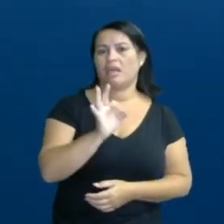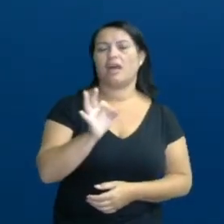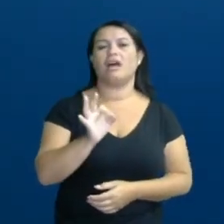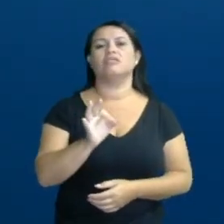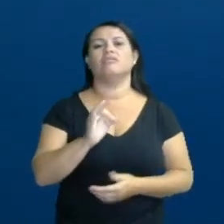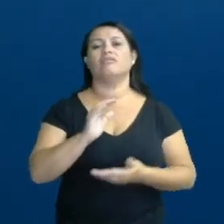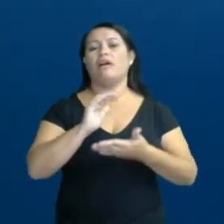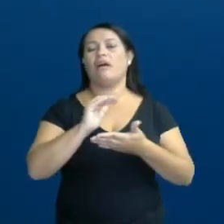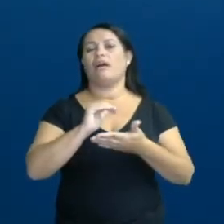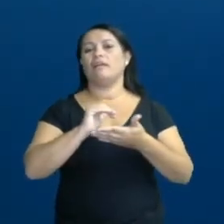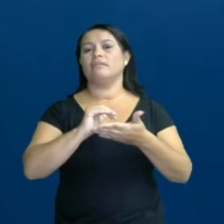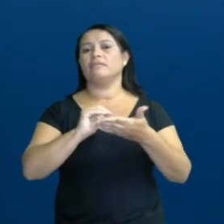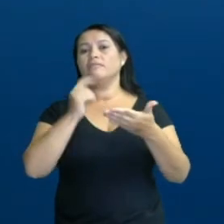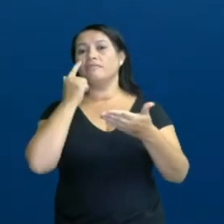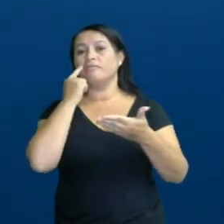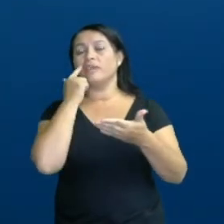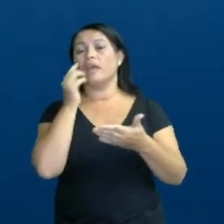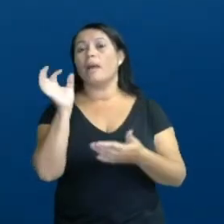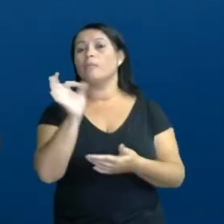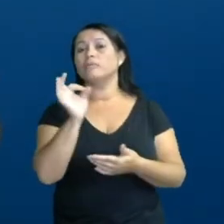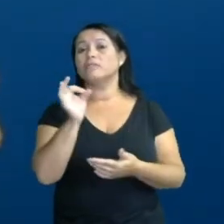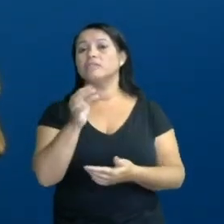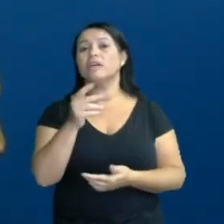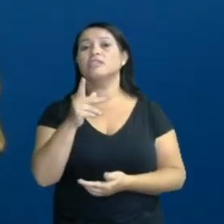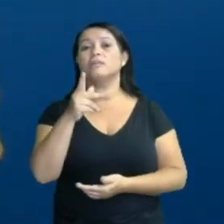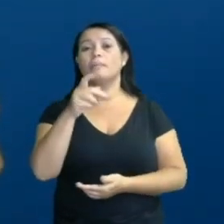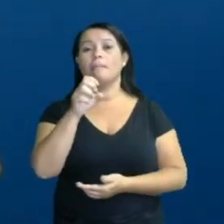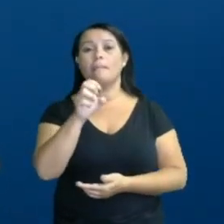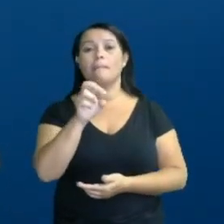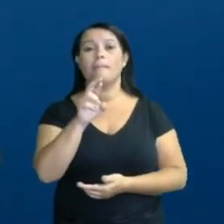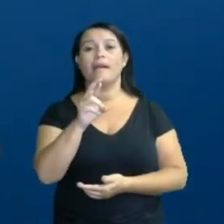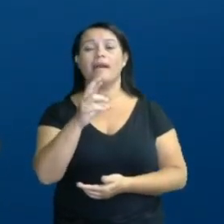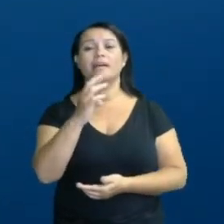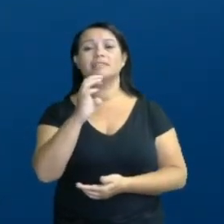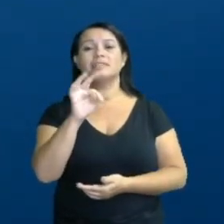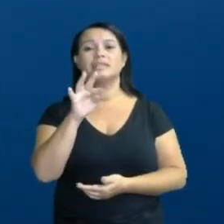tirar a porcentagem, então percentual por 100%.